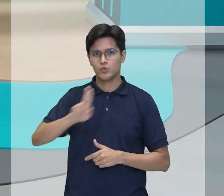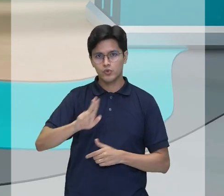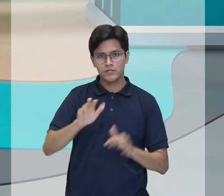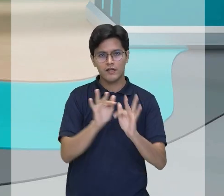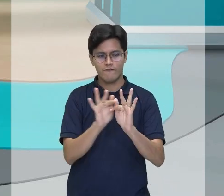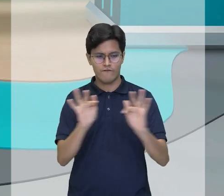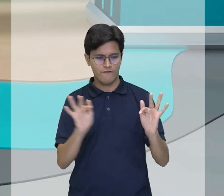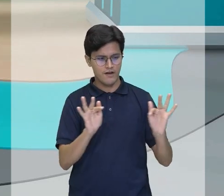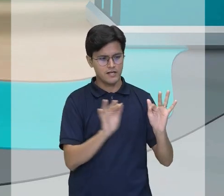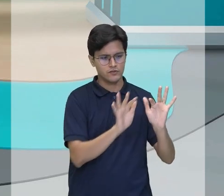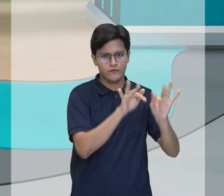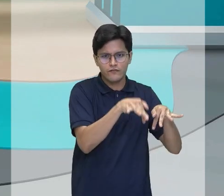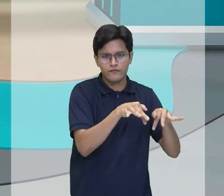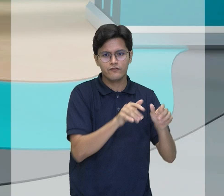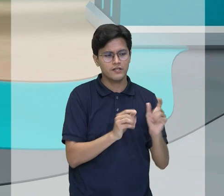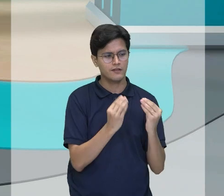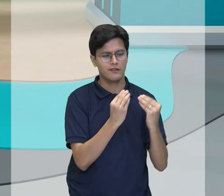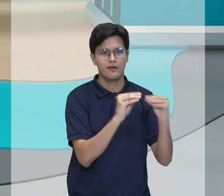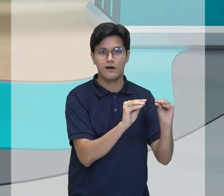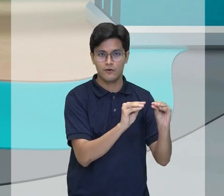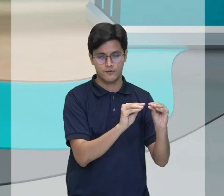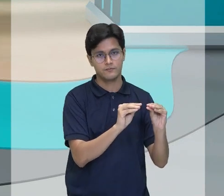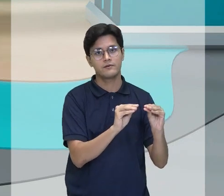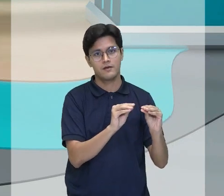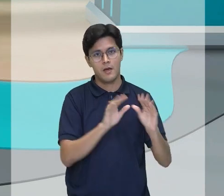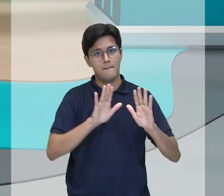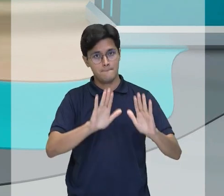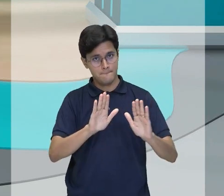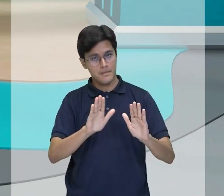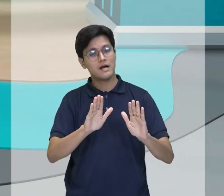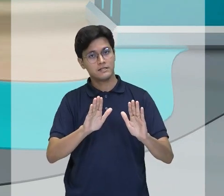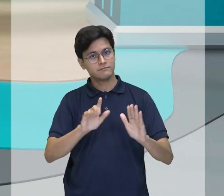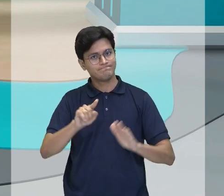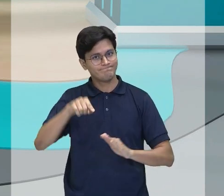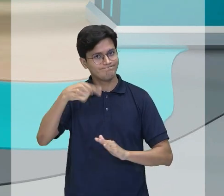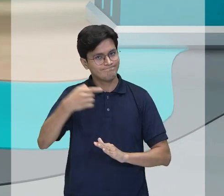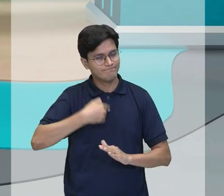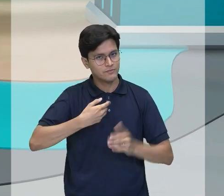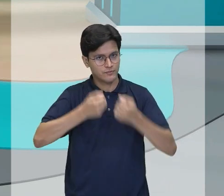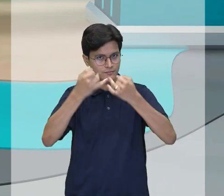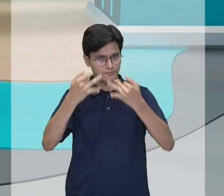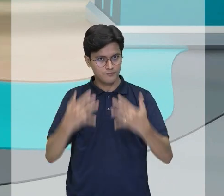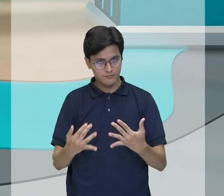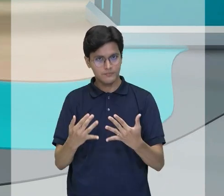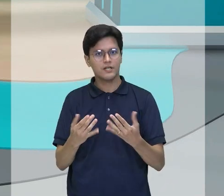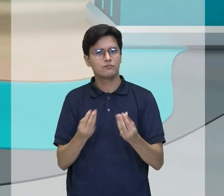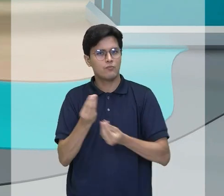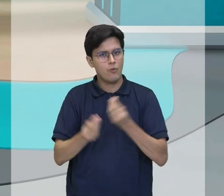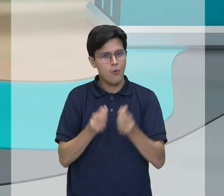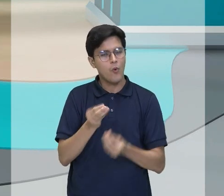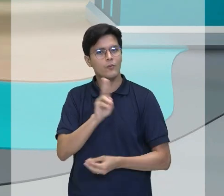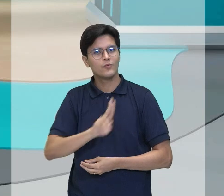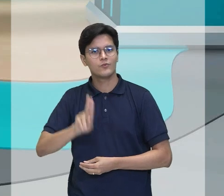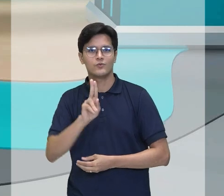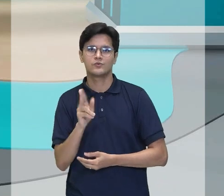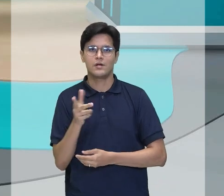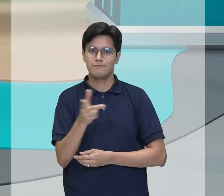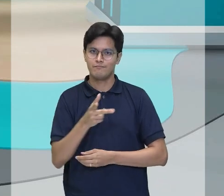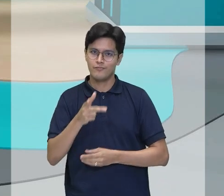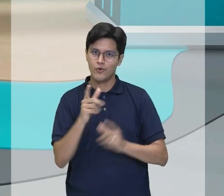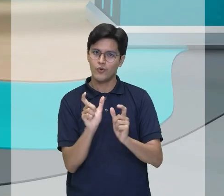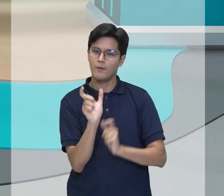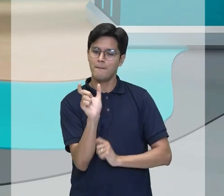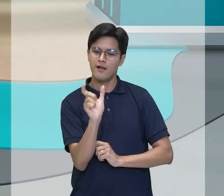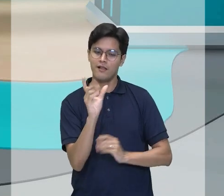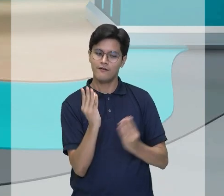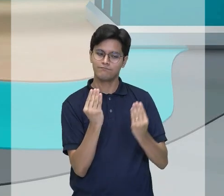it. Mas a gente vai ver direitinho onde que a gente vai utilizar eles dentro de uma frase. E para a gente iniciar, eu